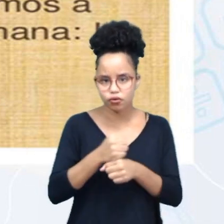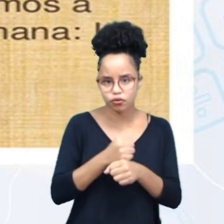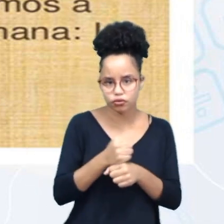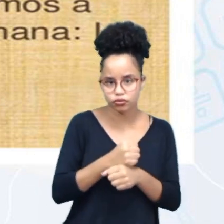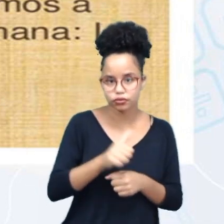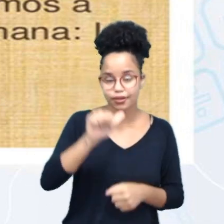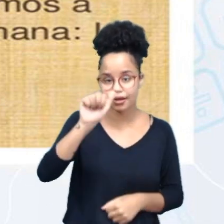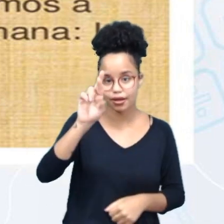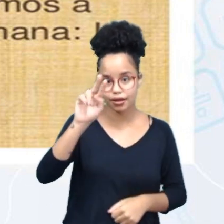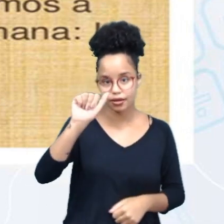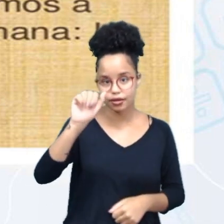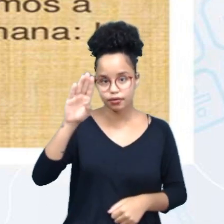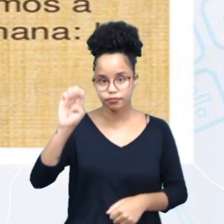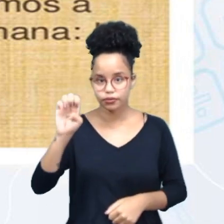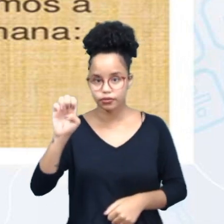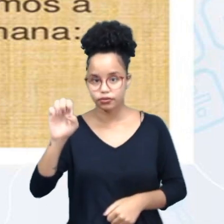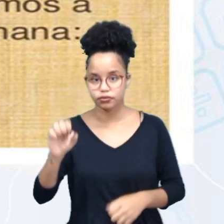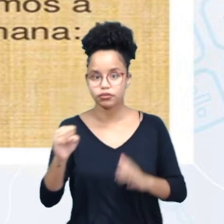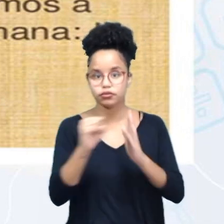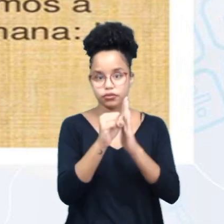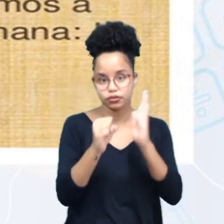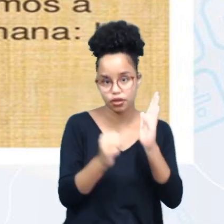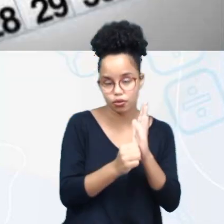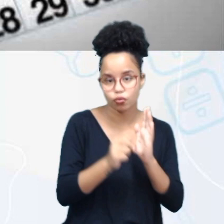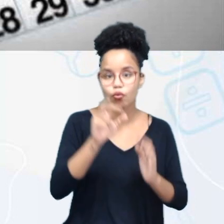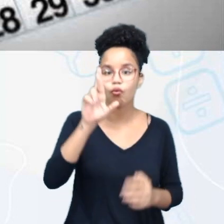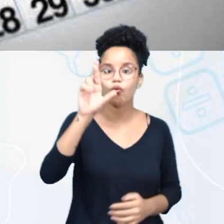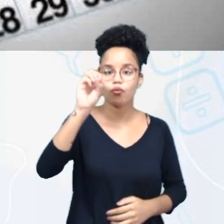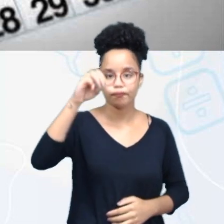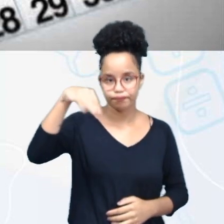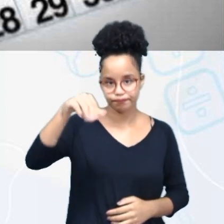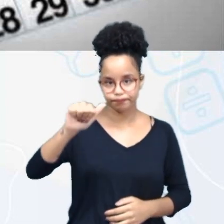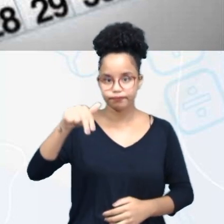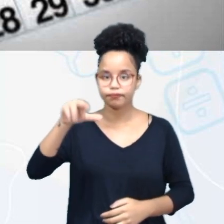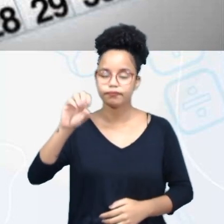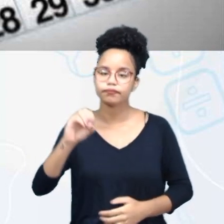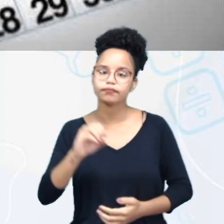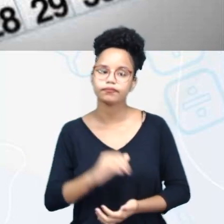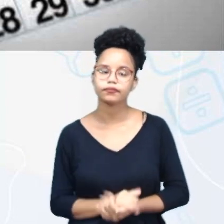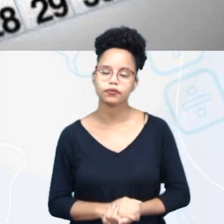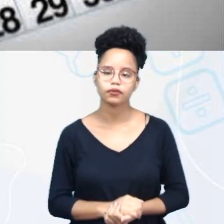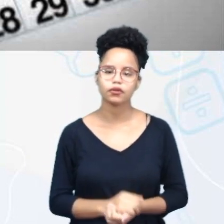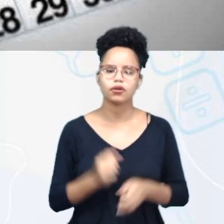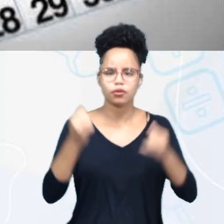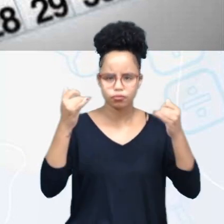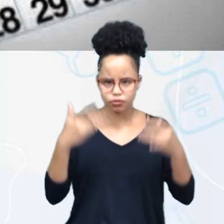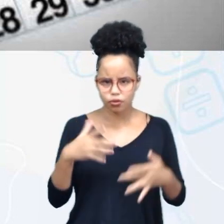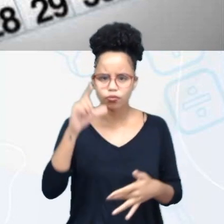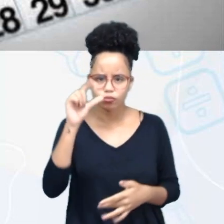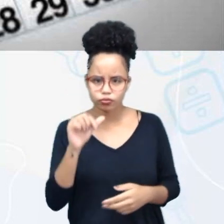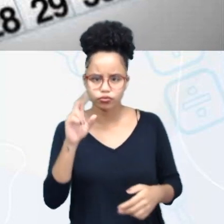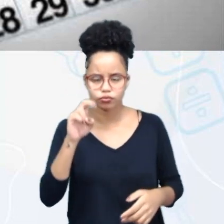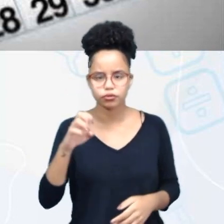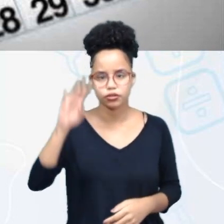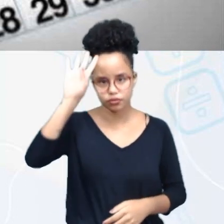séculos, usamos a numeração romana. Vamos falar um pouco sobre